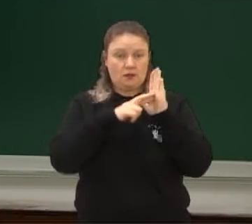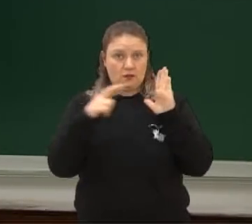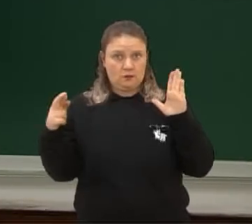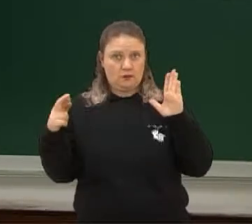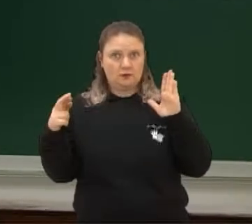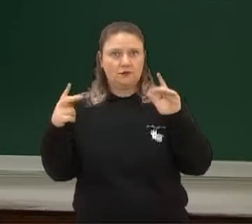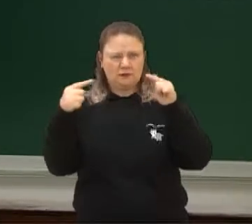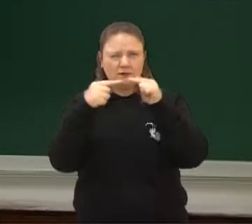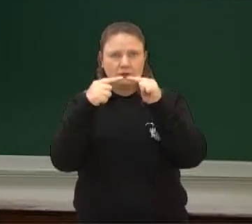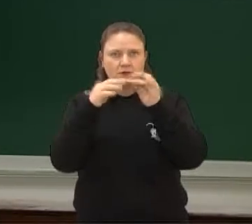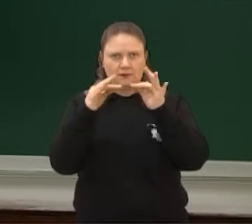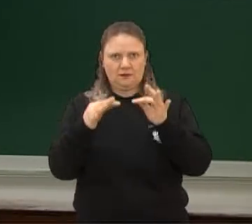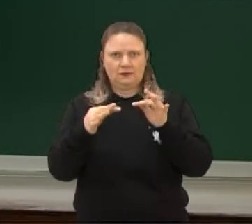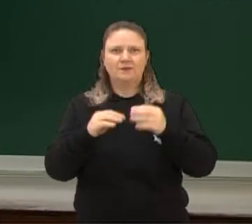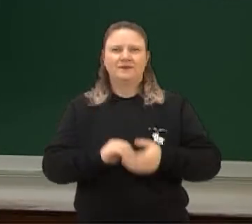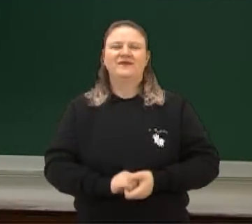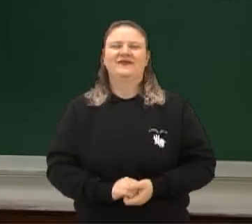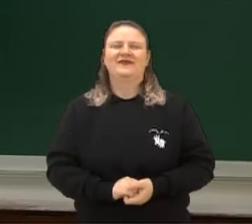caderno. Certo?